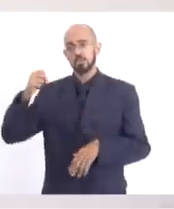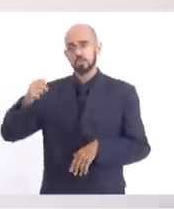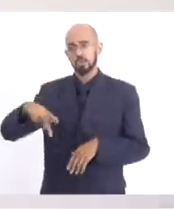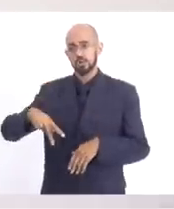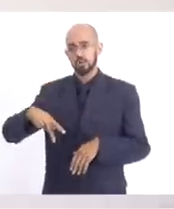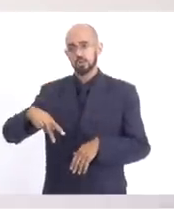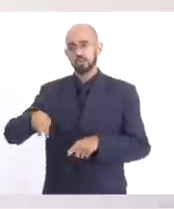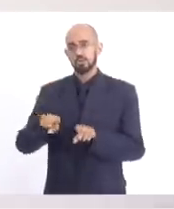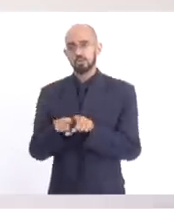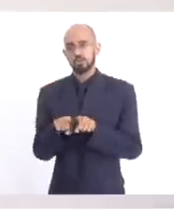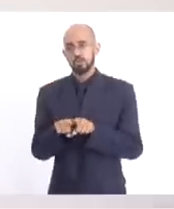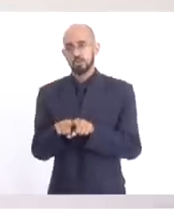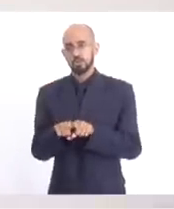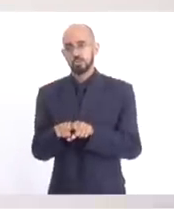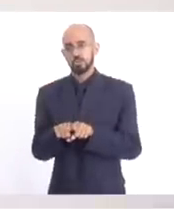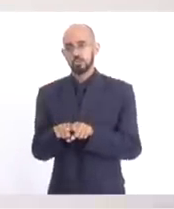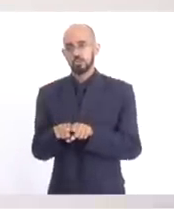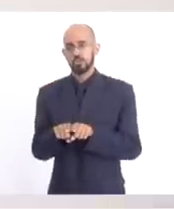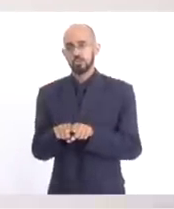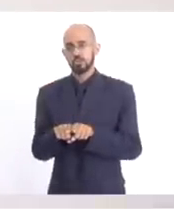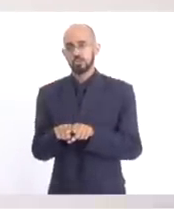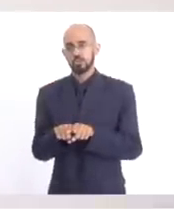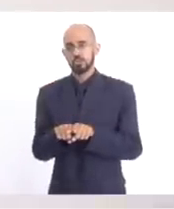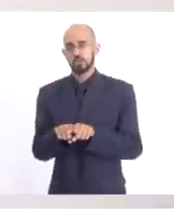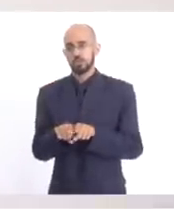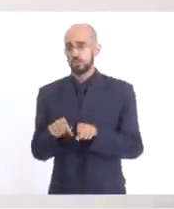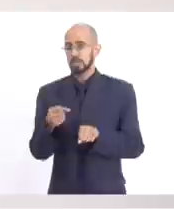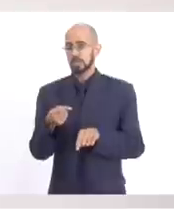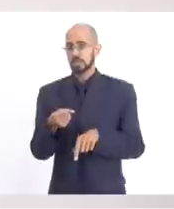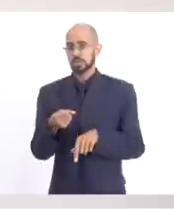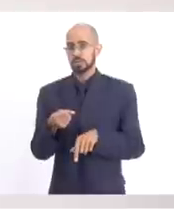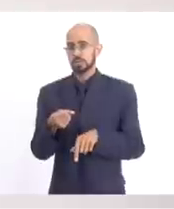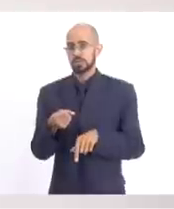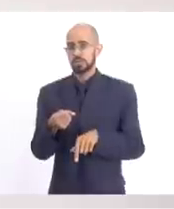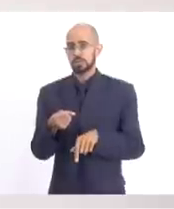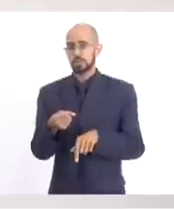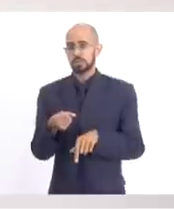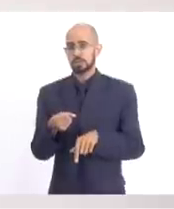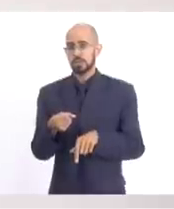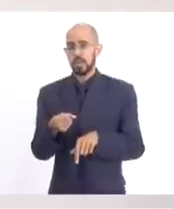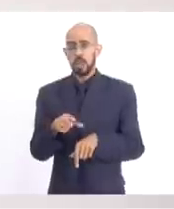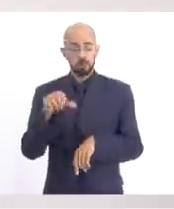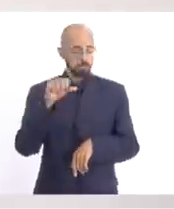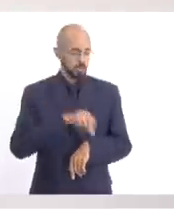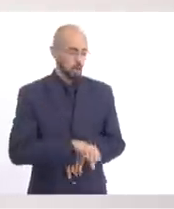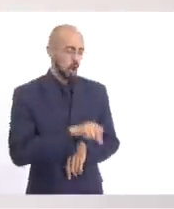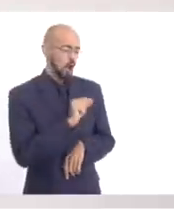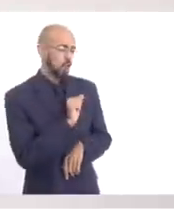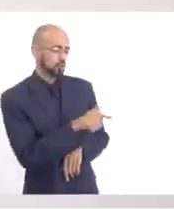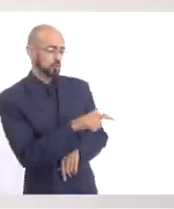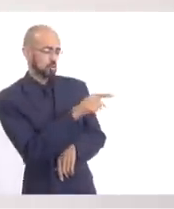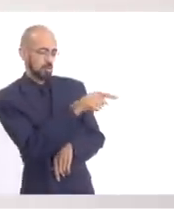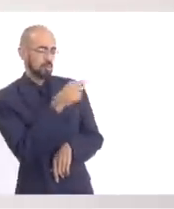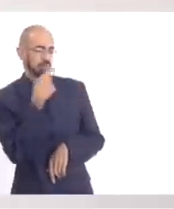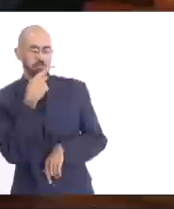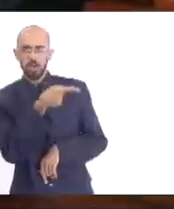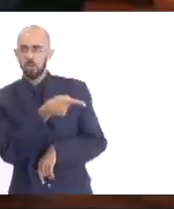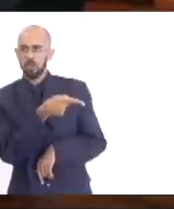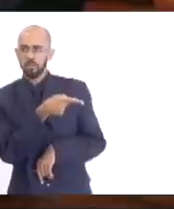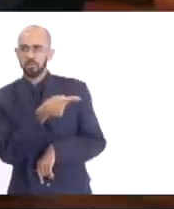Márcio, deixa eu dar uma contribuição, porque eu recebi... Presidente, se nós... Não, não, não, é pior do que Vossa Excelência falou. Eu acabei de receber